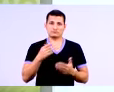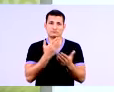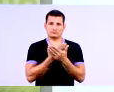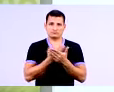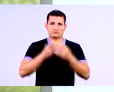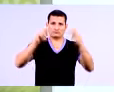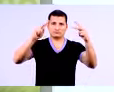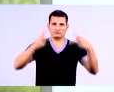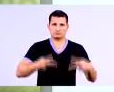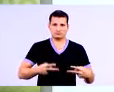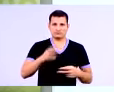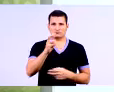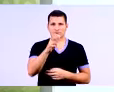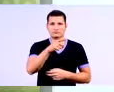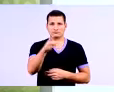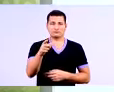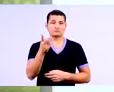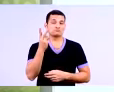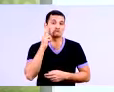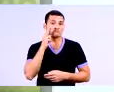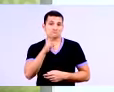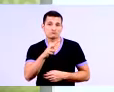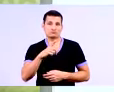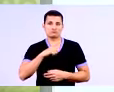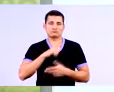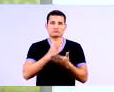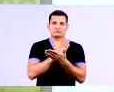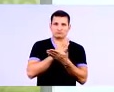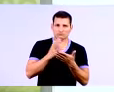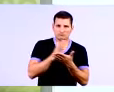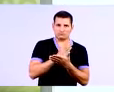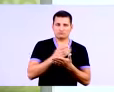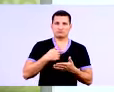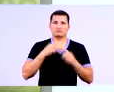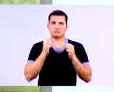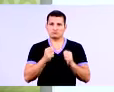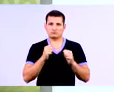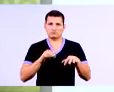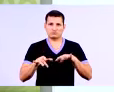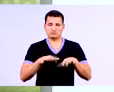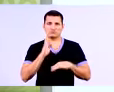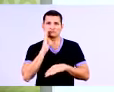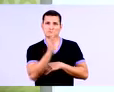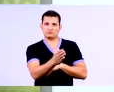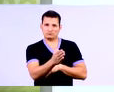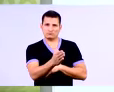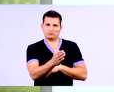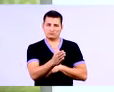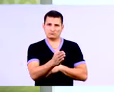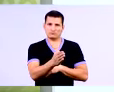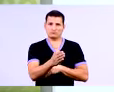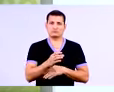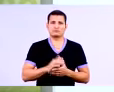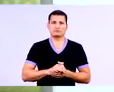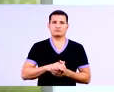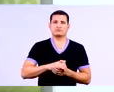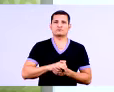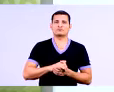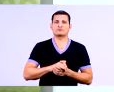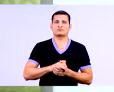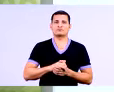estudarem HTML5, vão observar que existem tipos que agora eu posso programar diretamente e o browser já compreende,